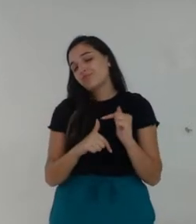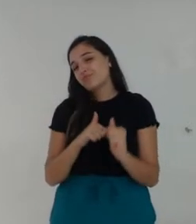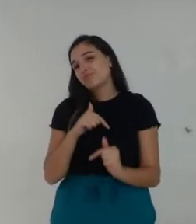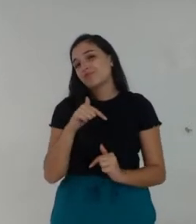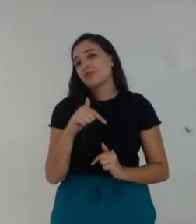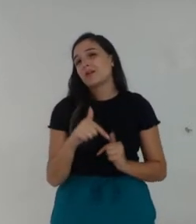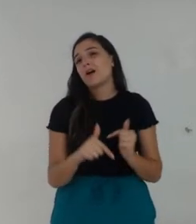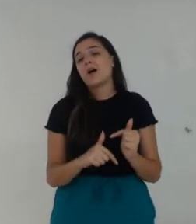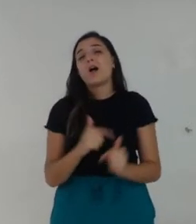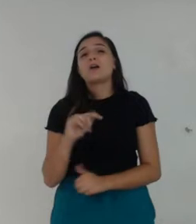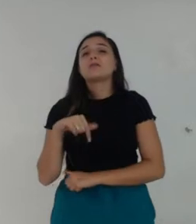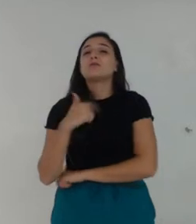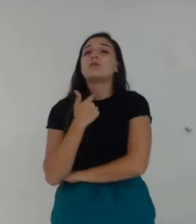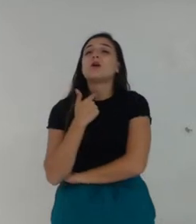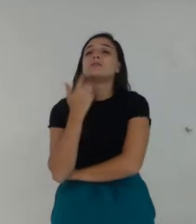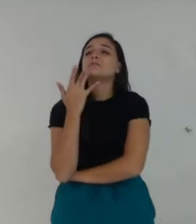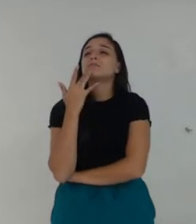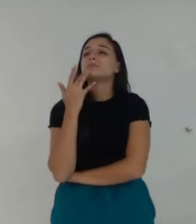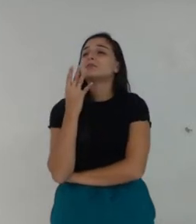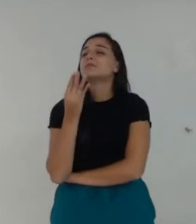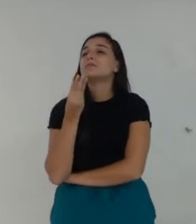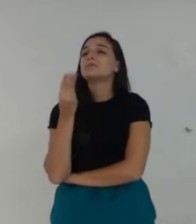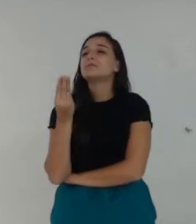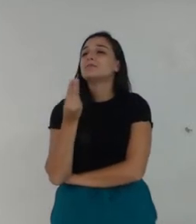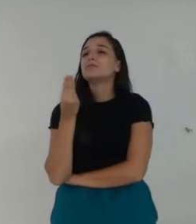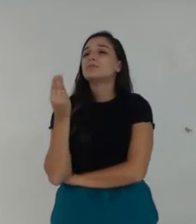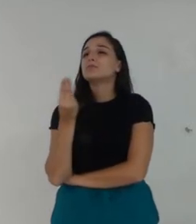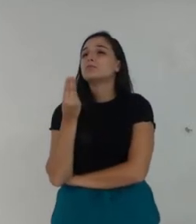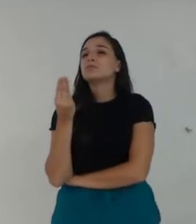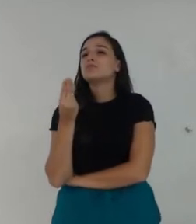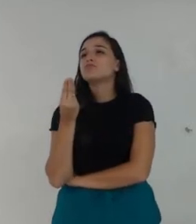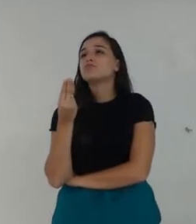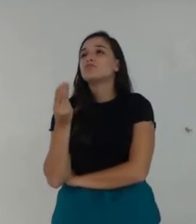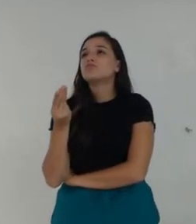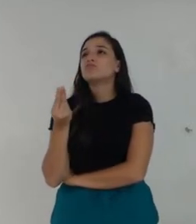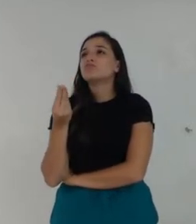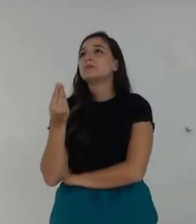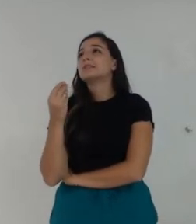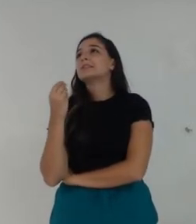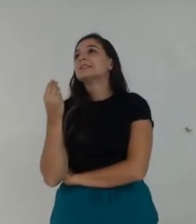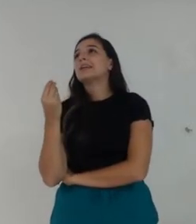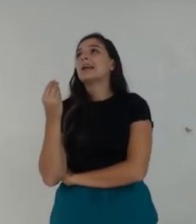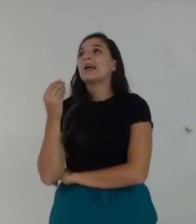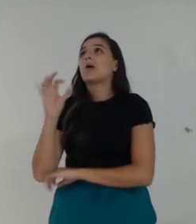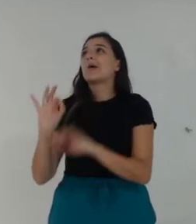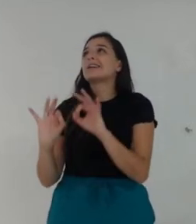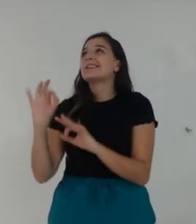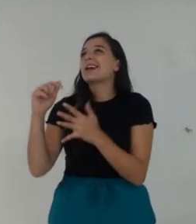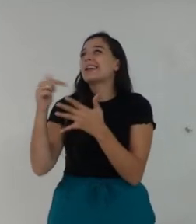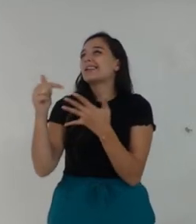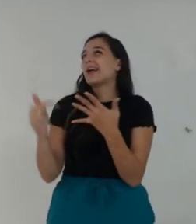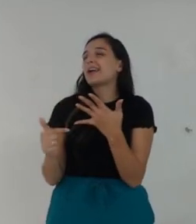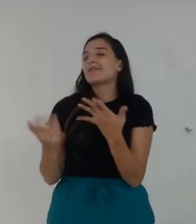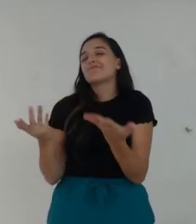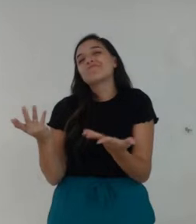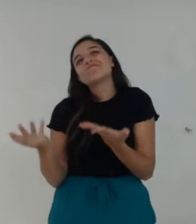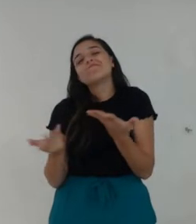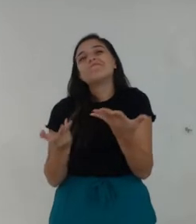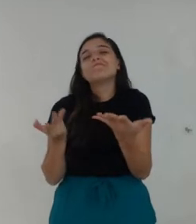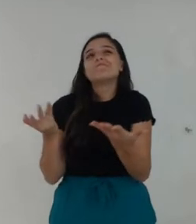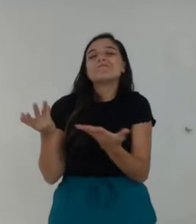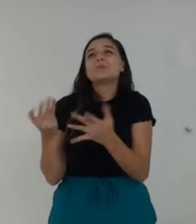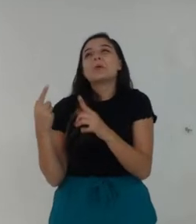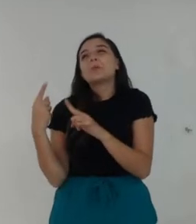não sabia nem como abordar, não tínhamos como estabelecer um critério, até porque